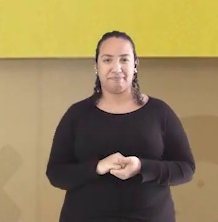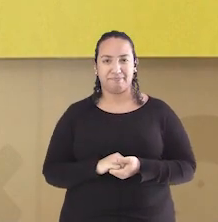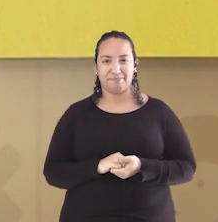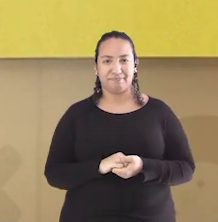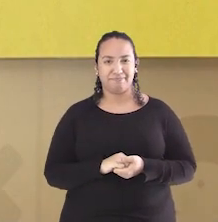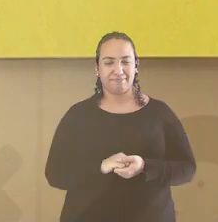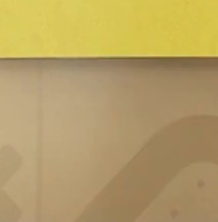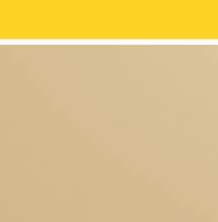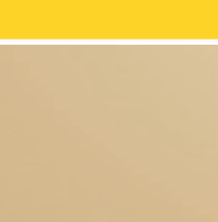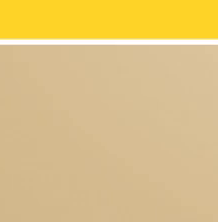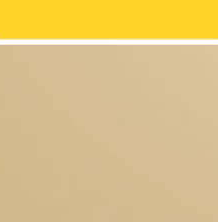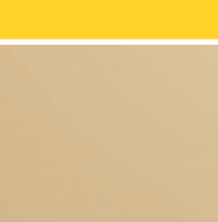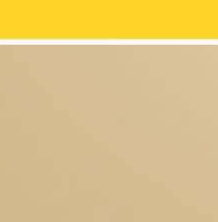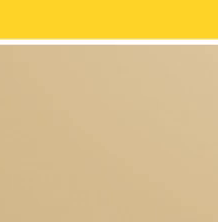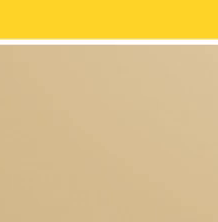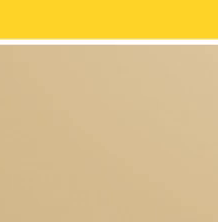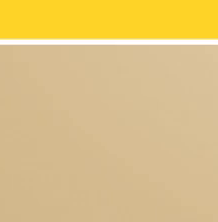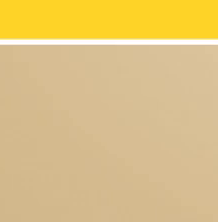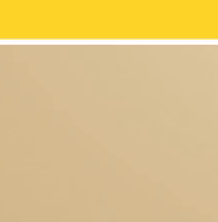vocês pensarem.